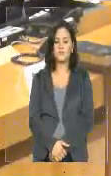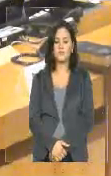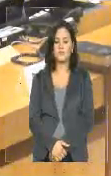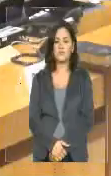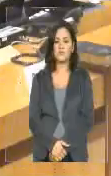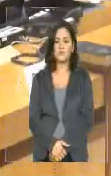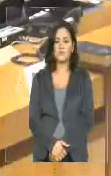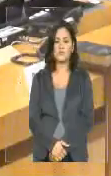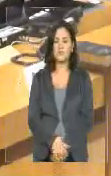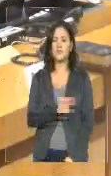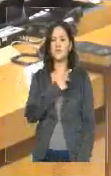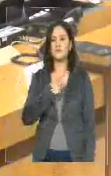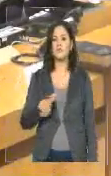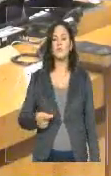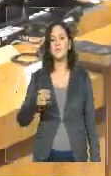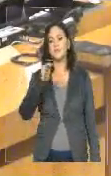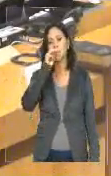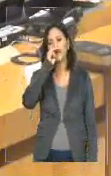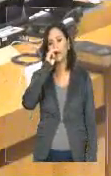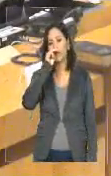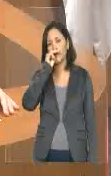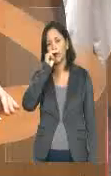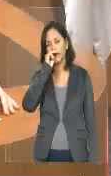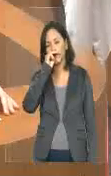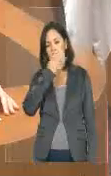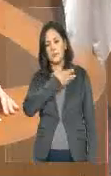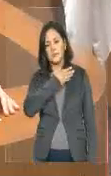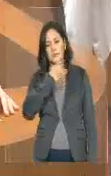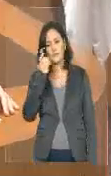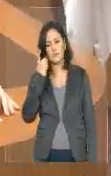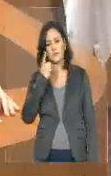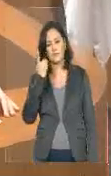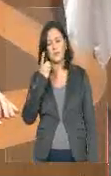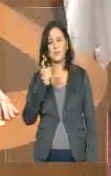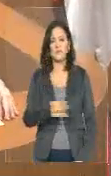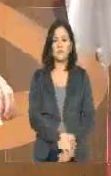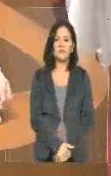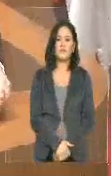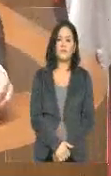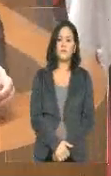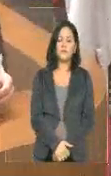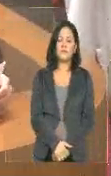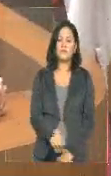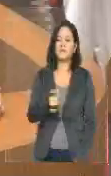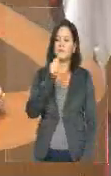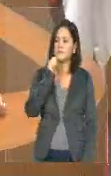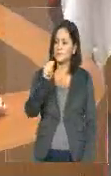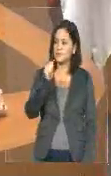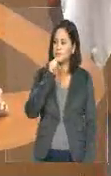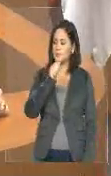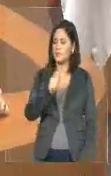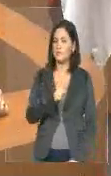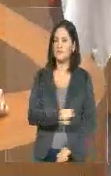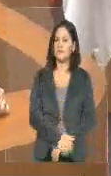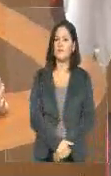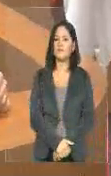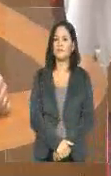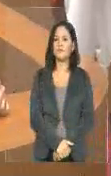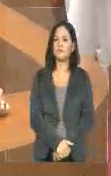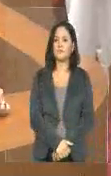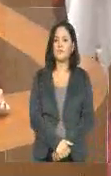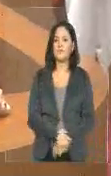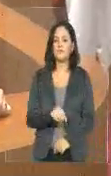Senhor presidente Humberto Coutinho, colegas deputados, colegas jornalistas, esse assunto